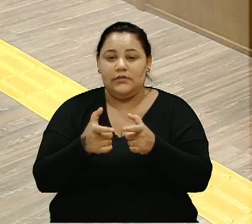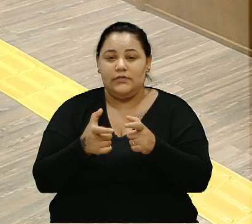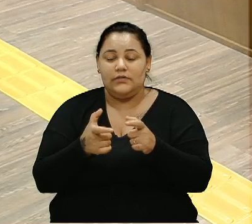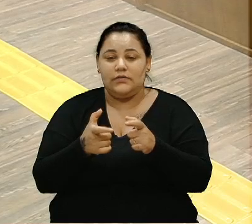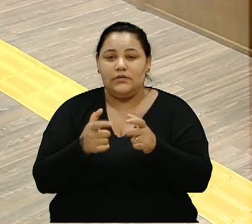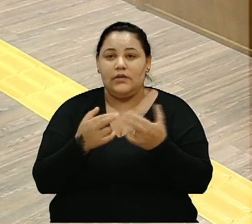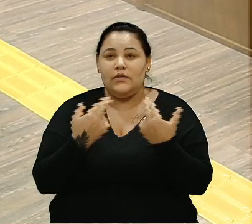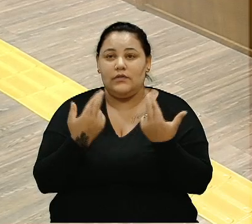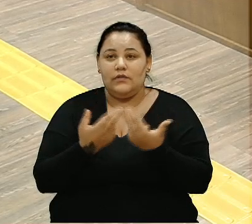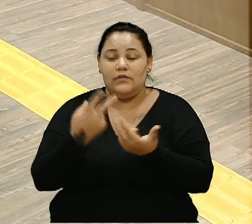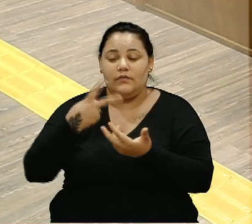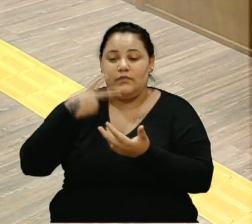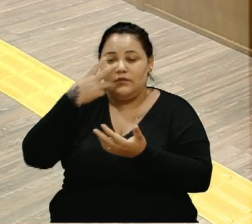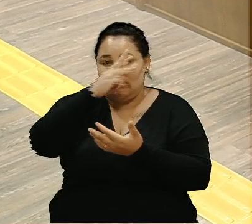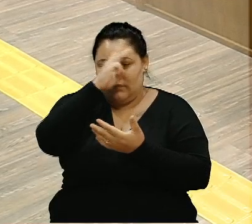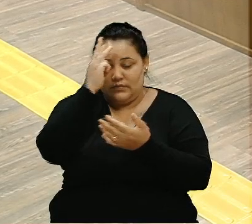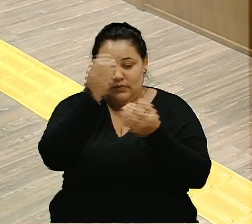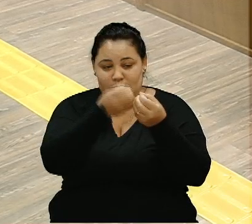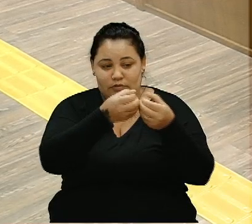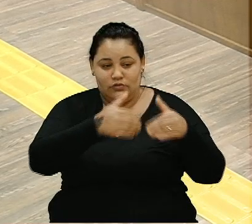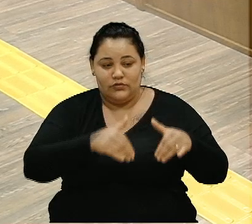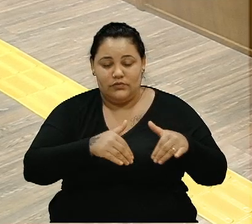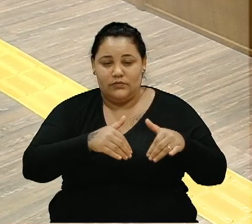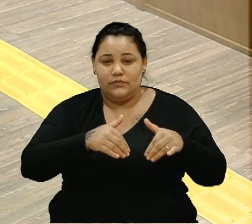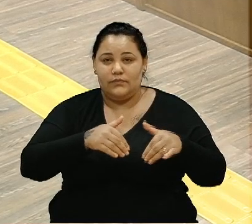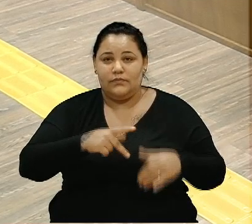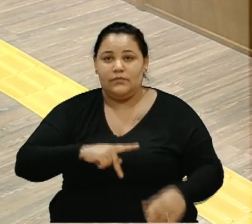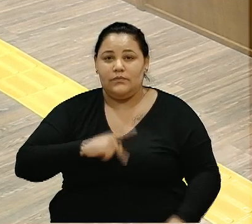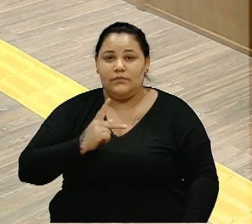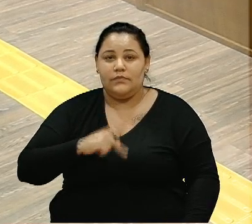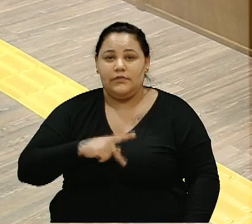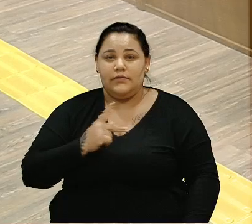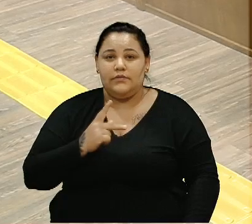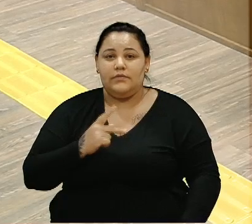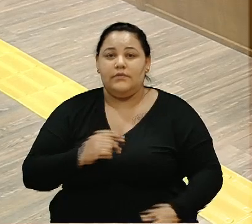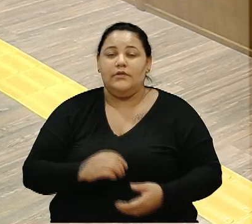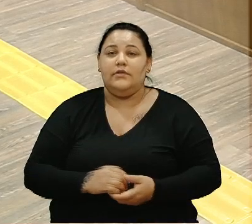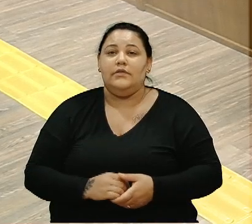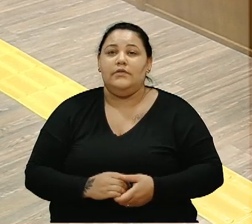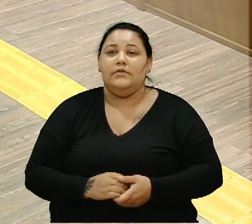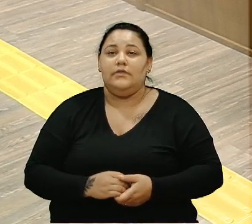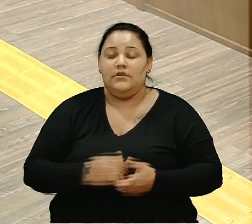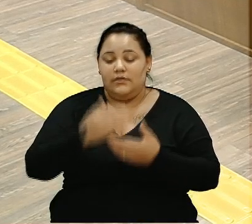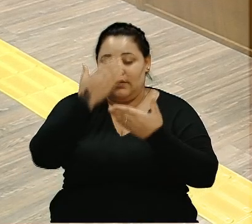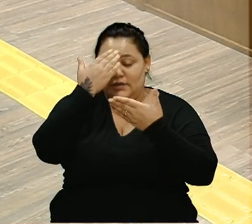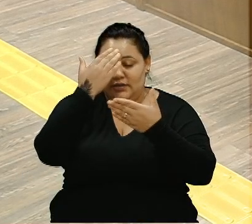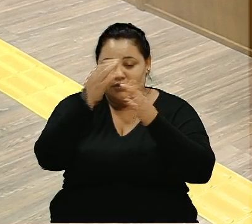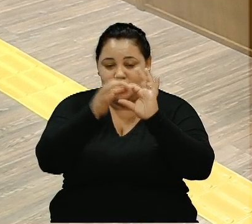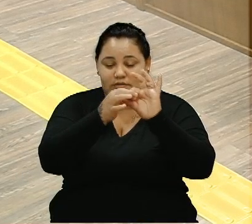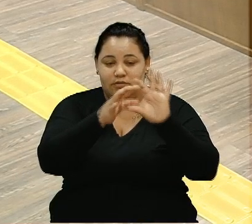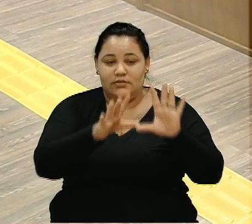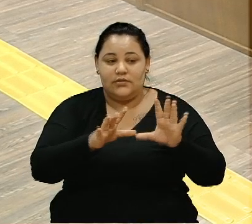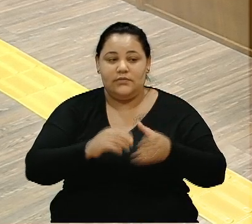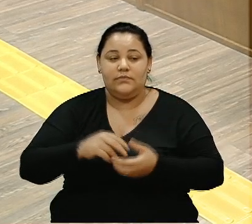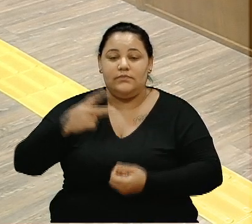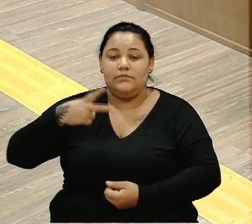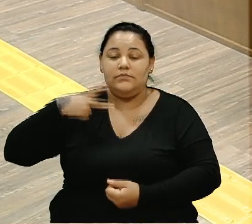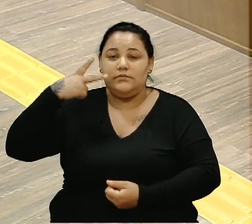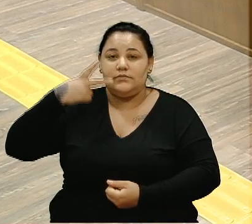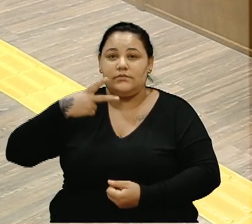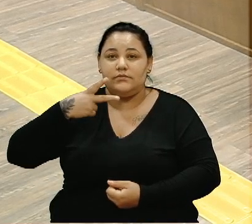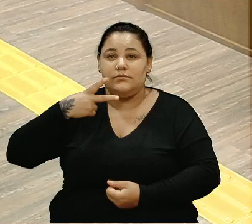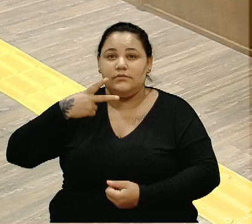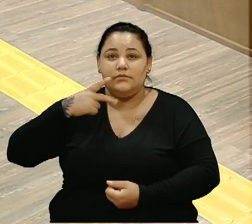Vereador Juliano Valim, prejudicado. Vereador Pedro Rodrigues. Agradece, abre mão. Vereador Daniel